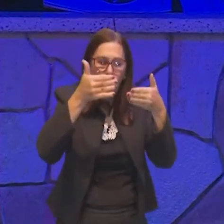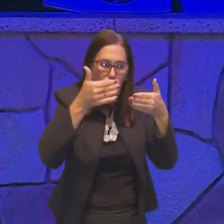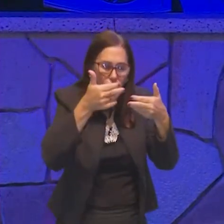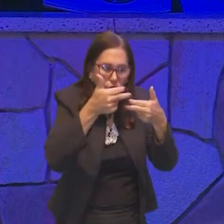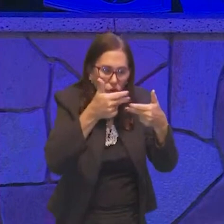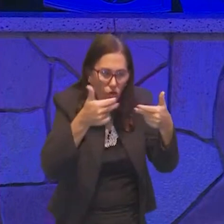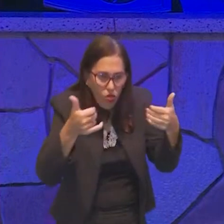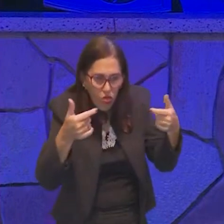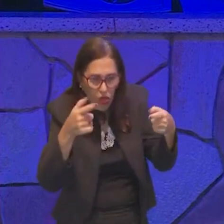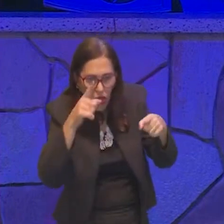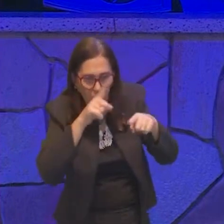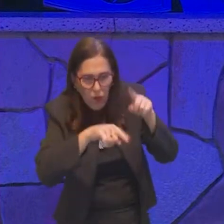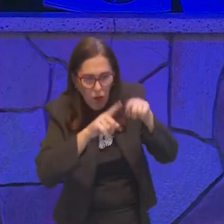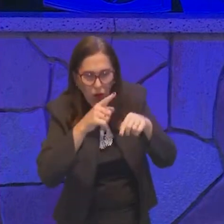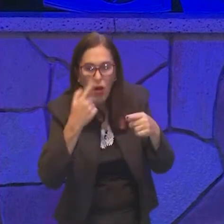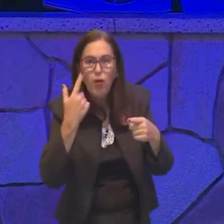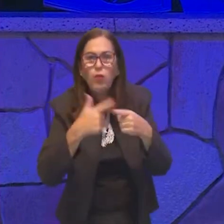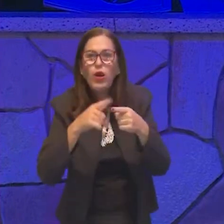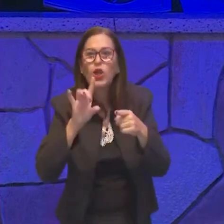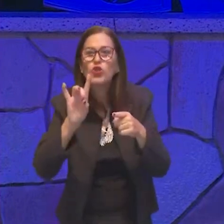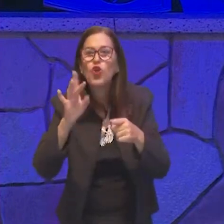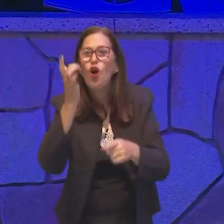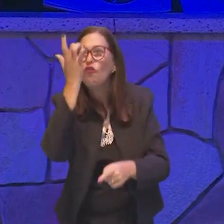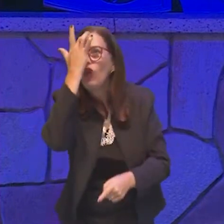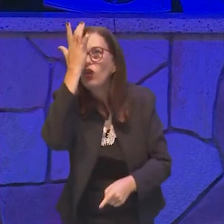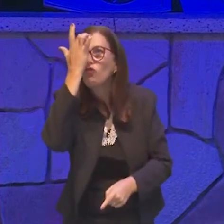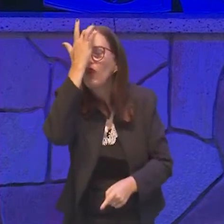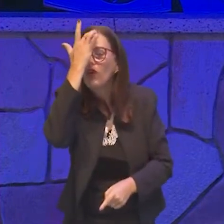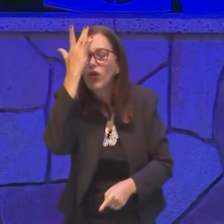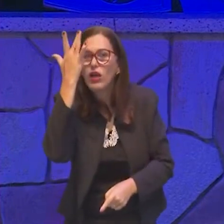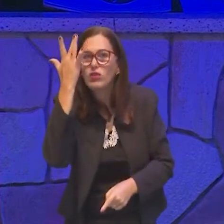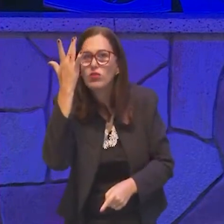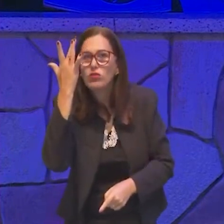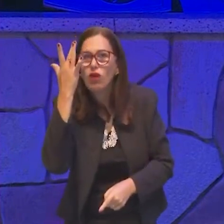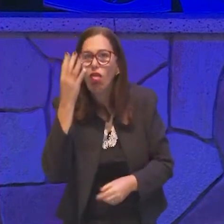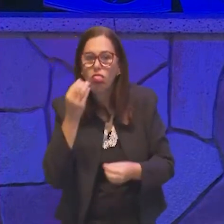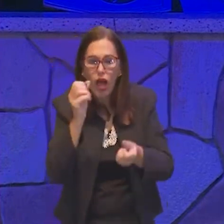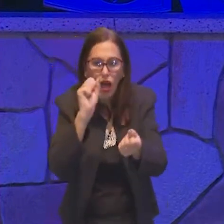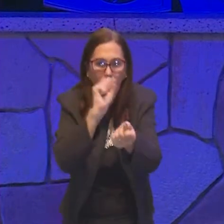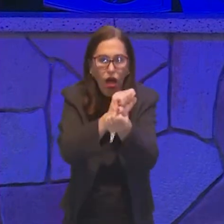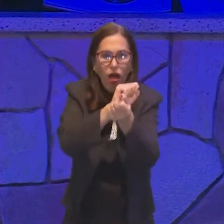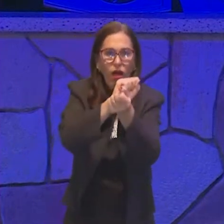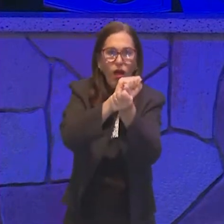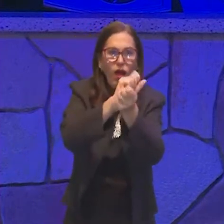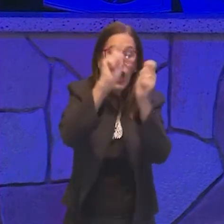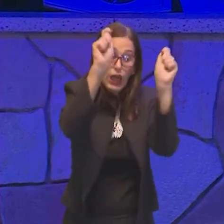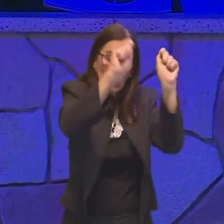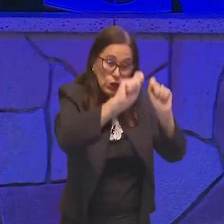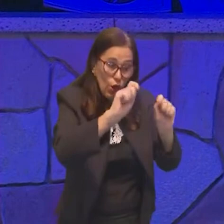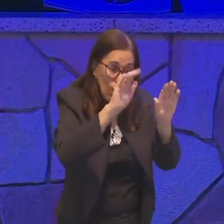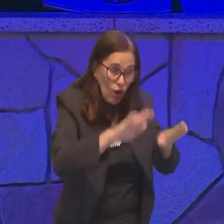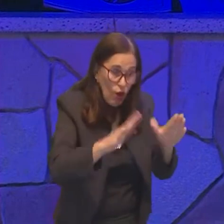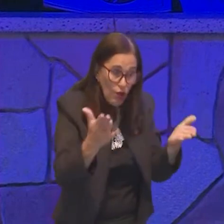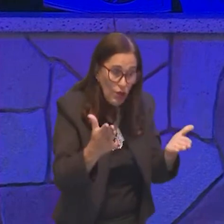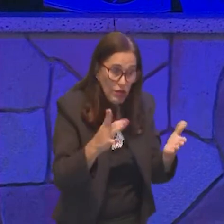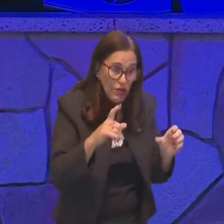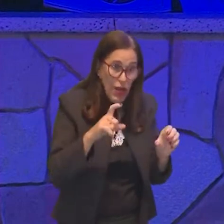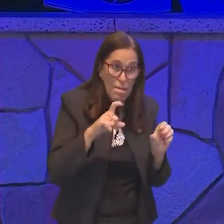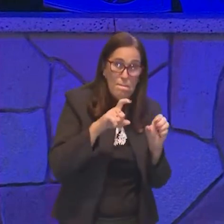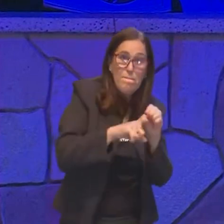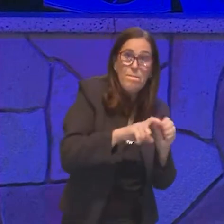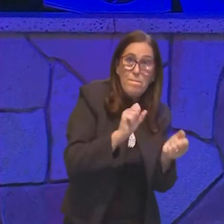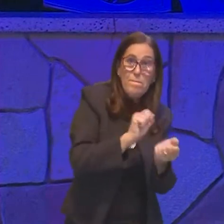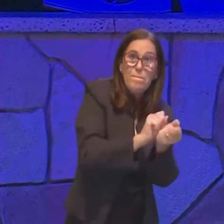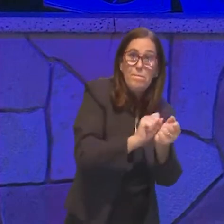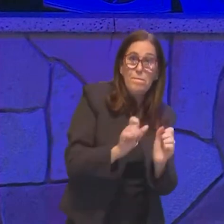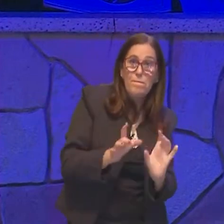porque encontram muita facilidade, e isso escraviza, isso se torna idolatria, porque você fica refém